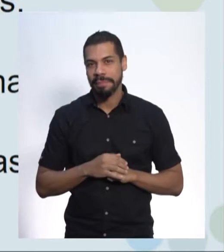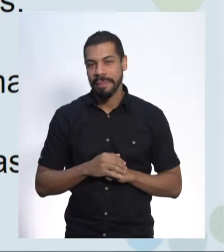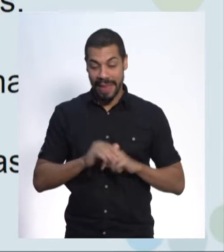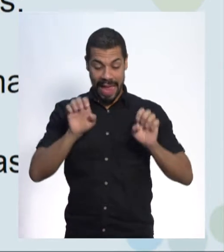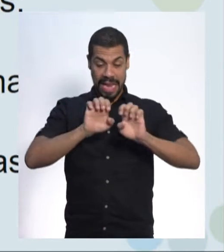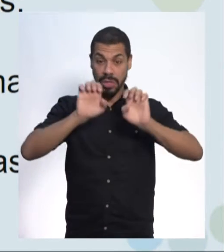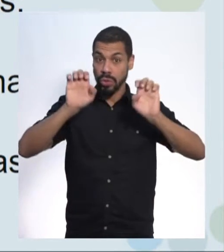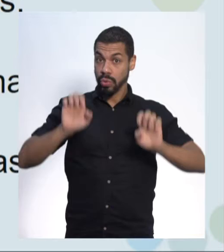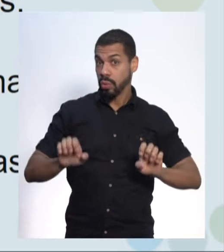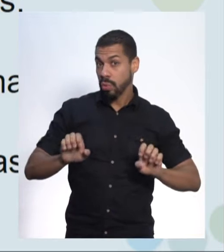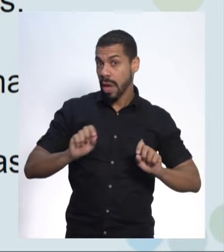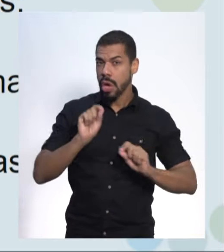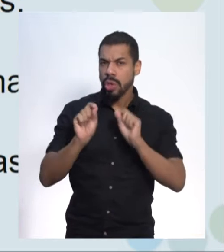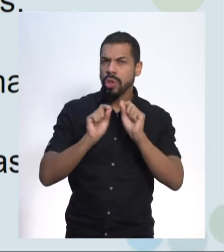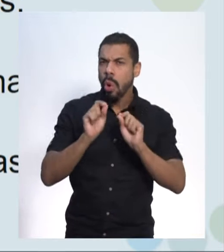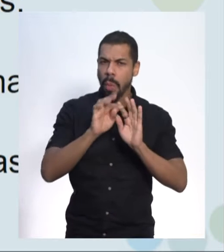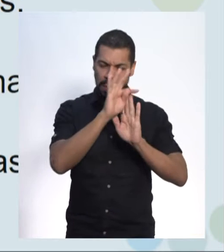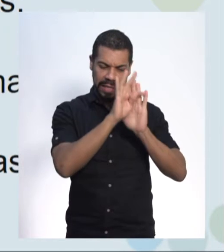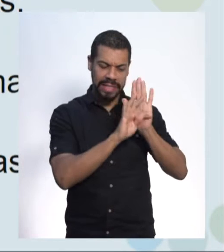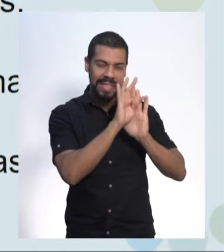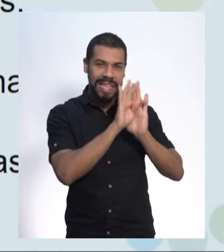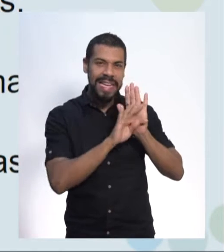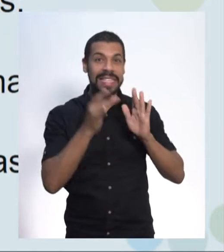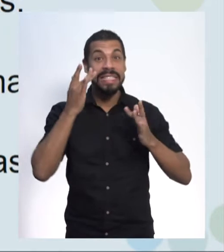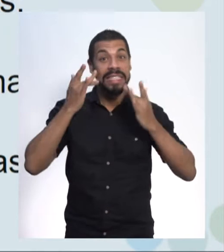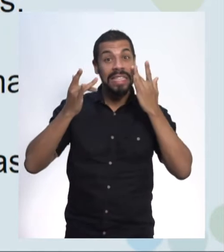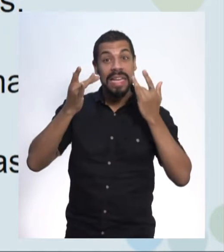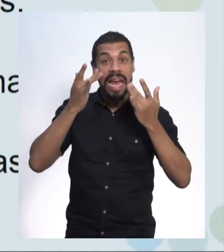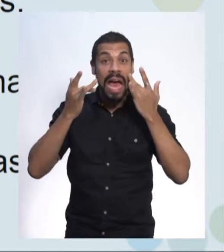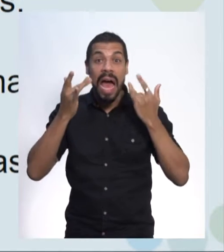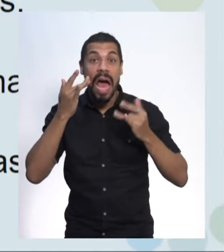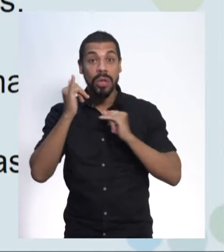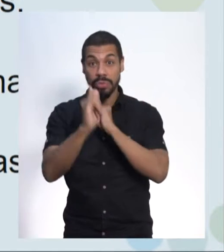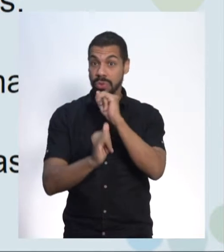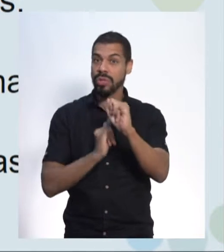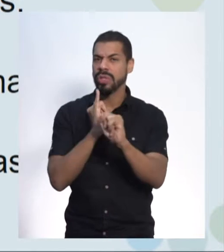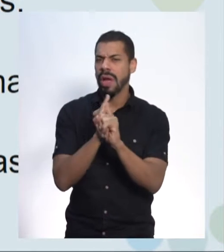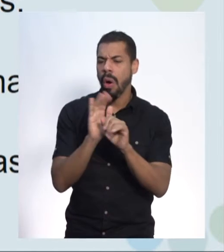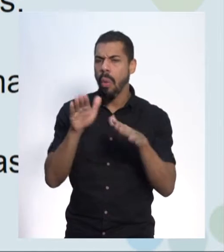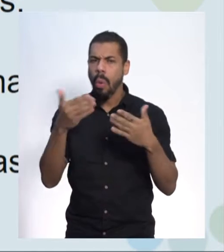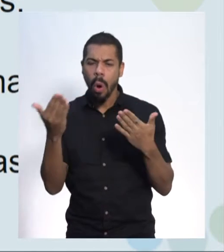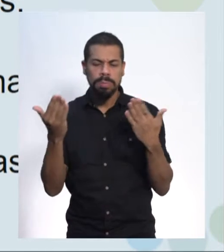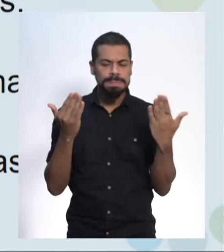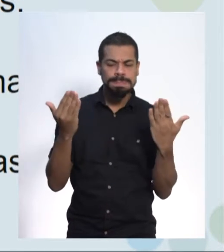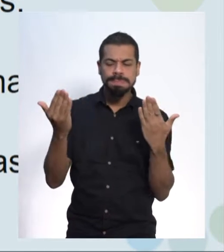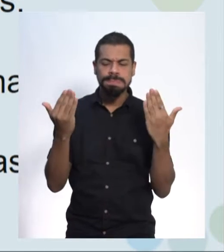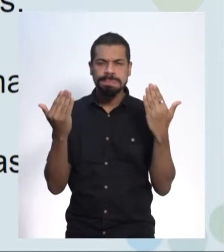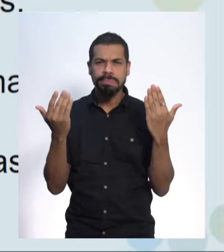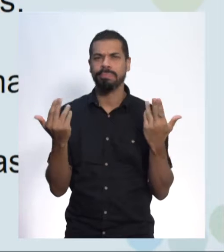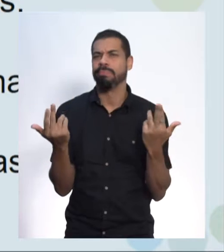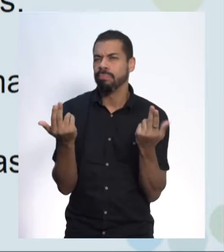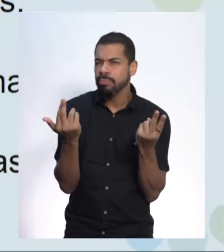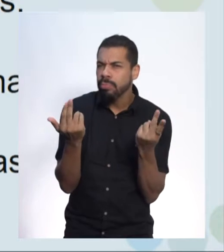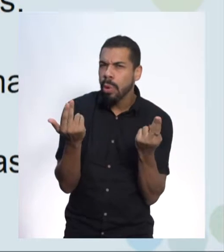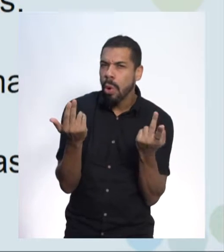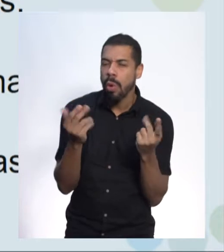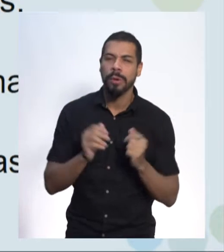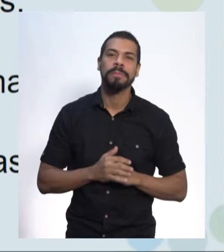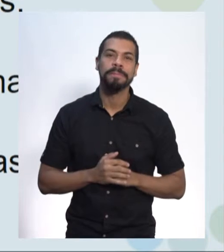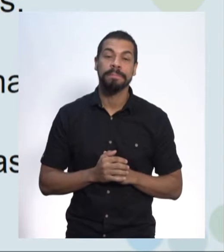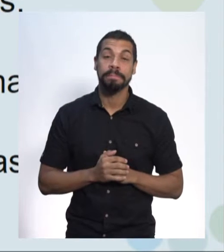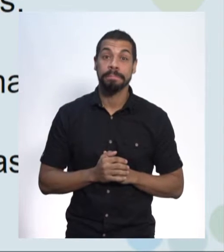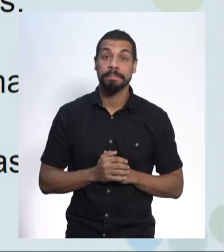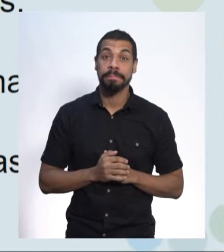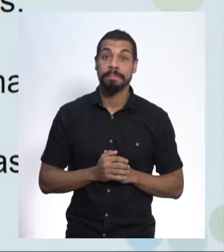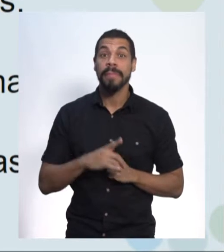da narrativa, texto teatral e narrativas digitais, quais são as semelhanças, a gente falou. Duas formas de representar uma narrativa